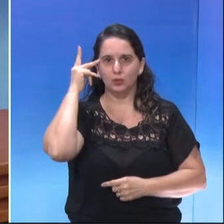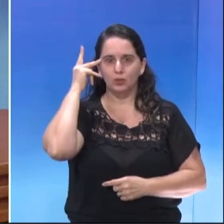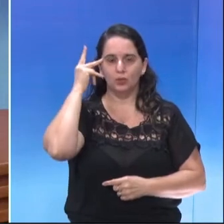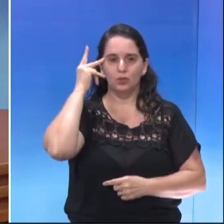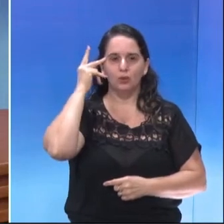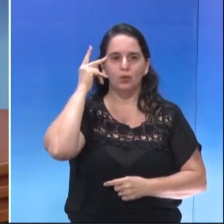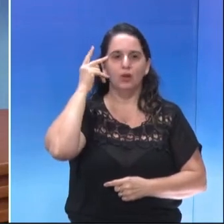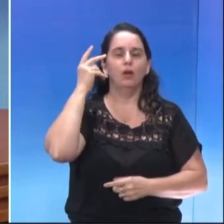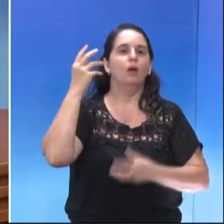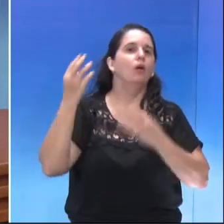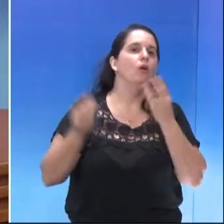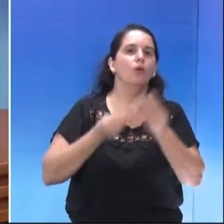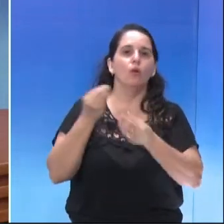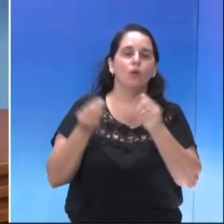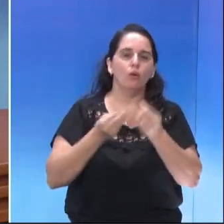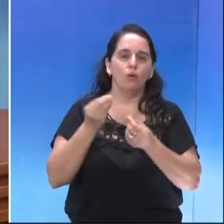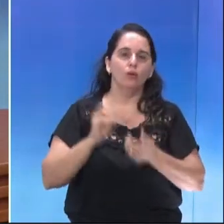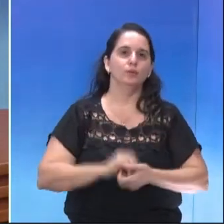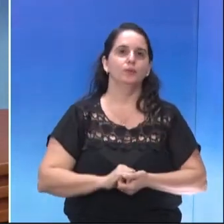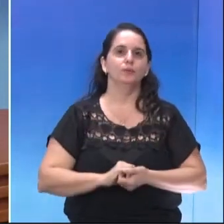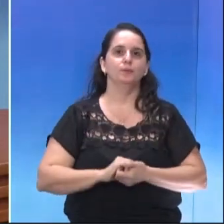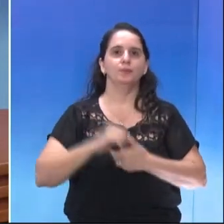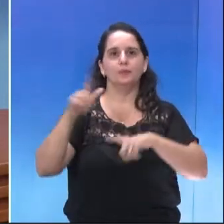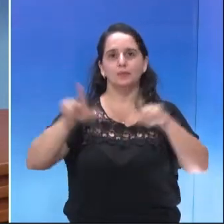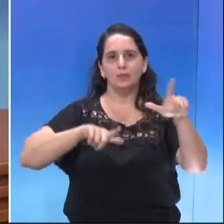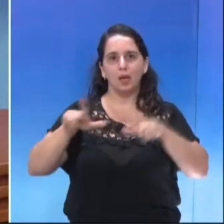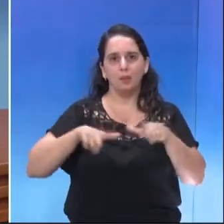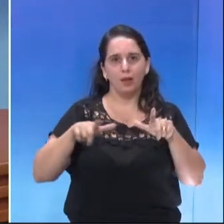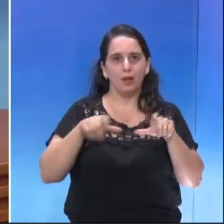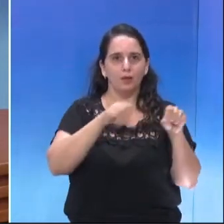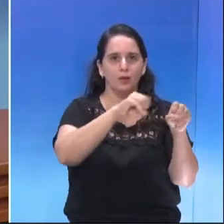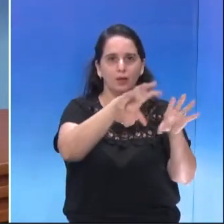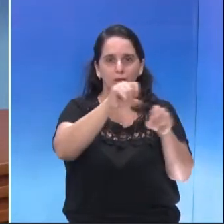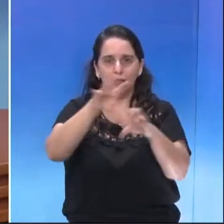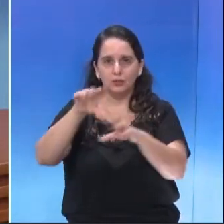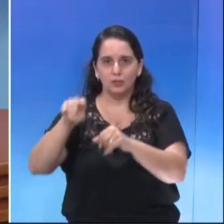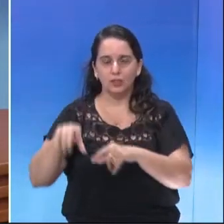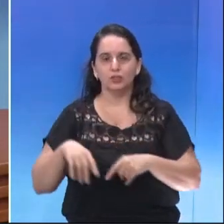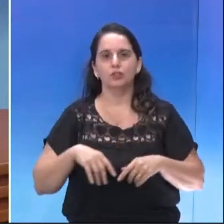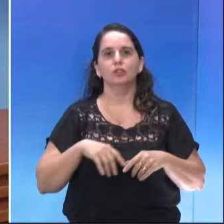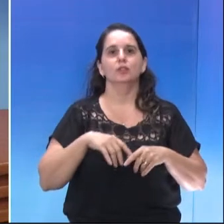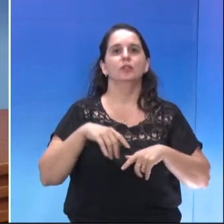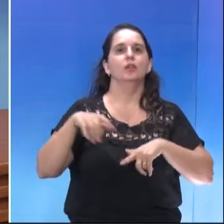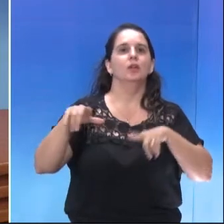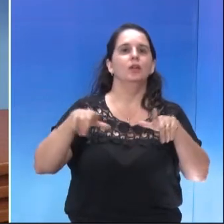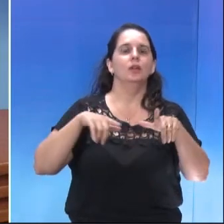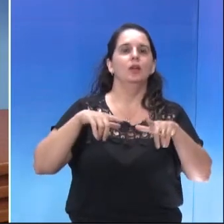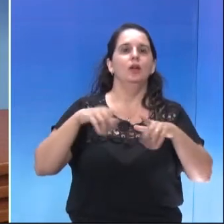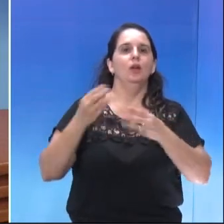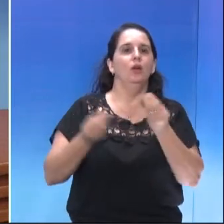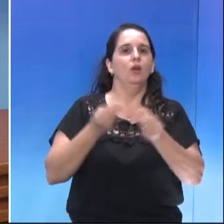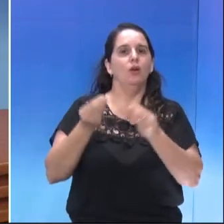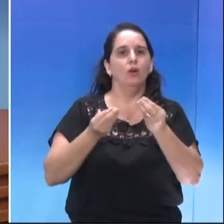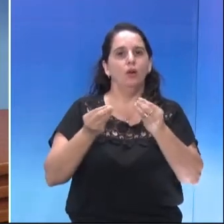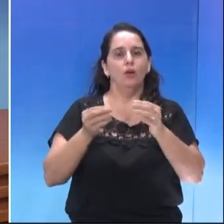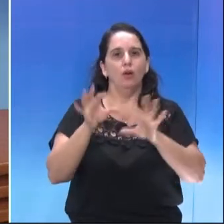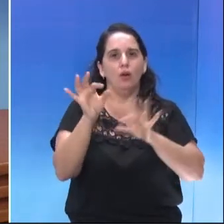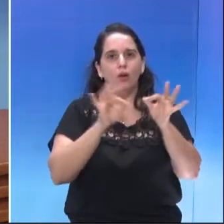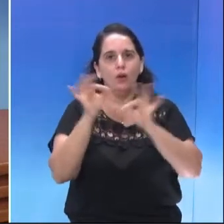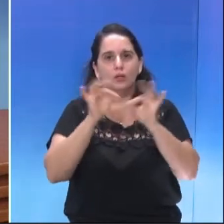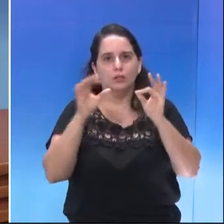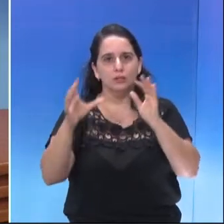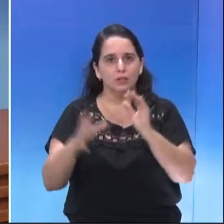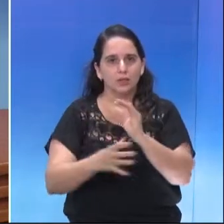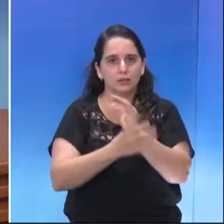Ações educativas, ações aliançadas, ações pactuadas, audiências públicas, ok?